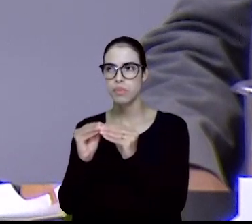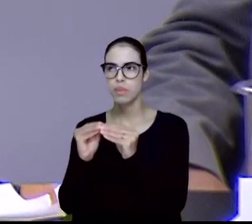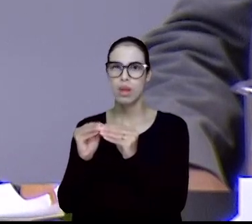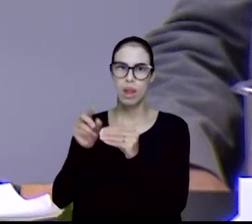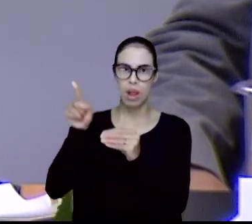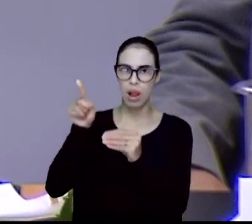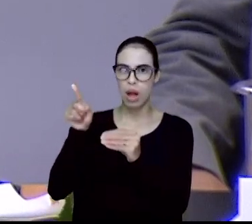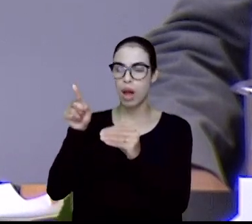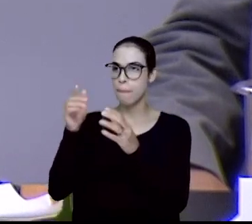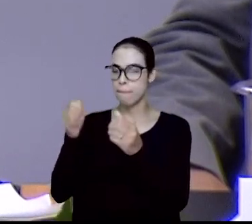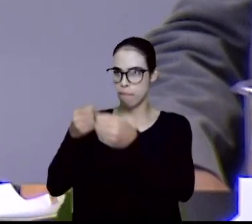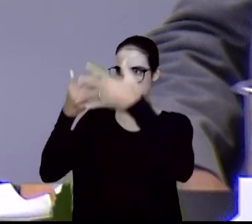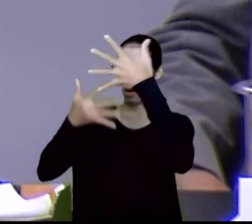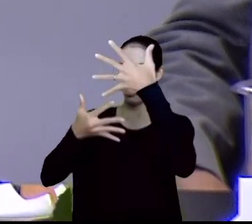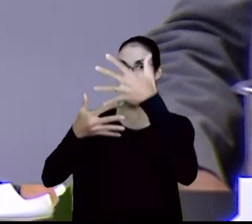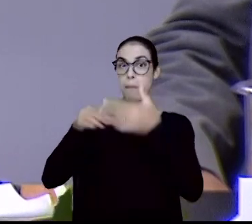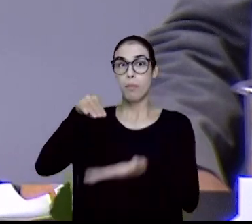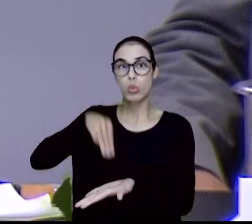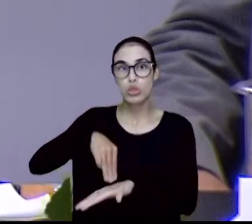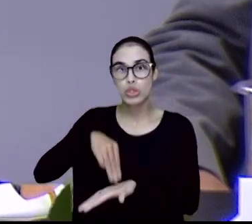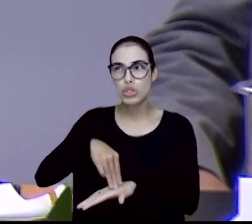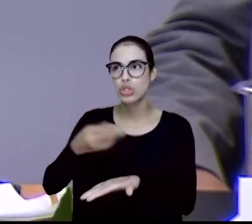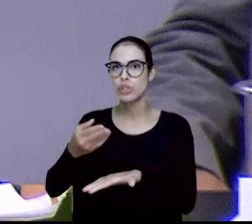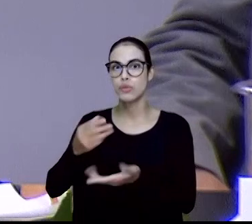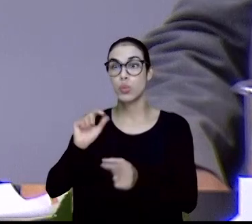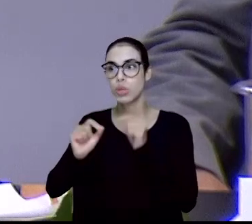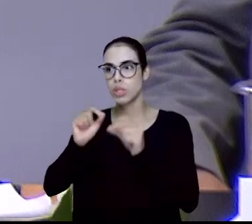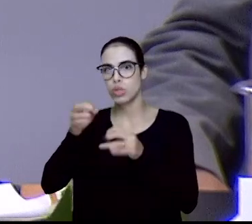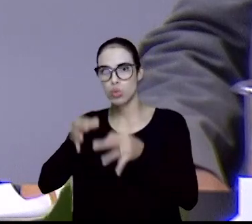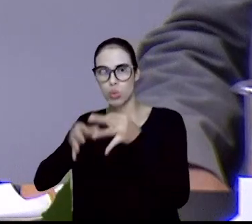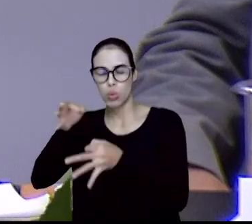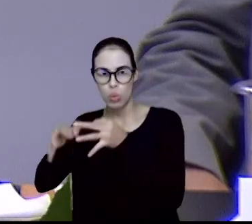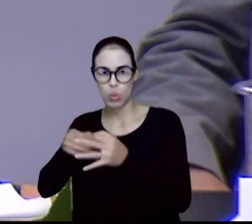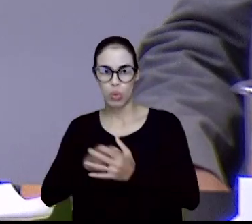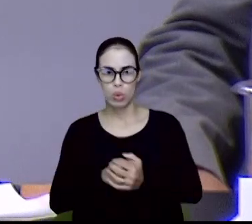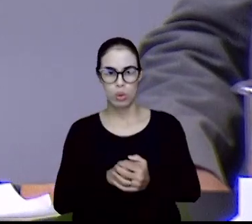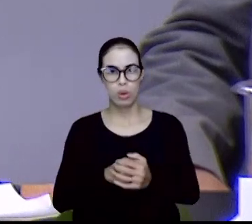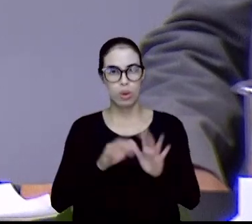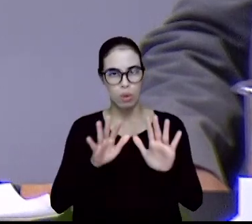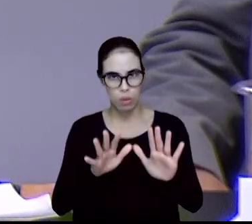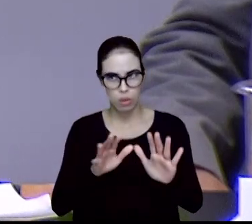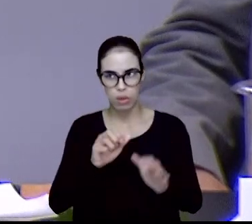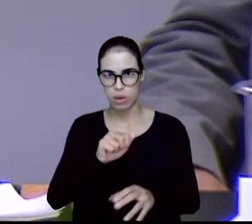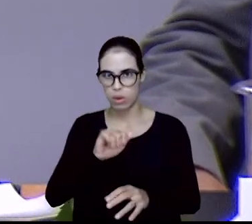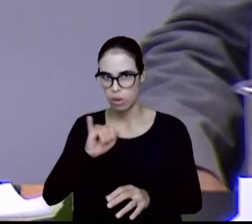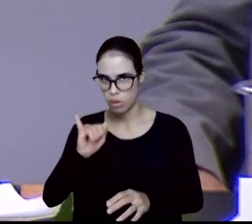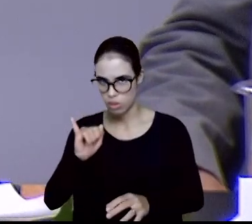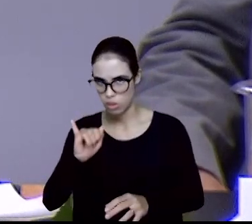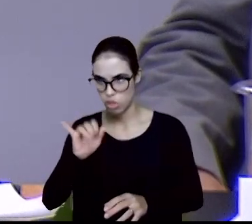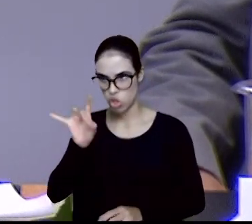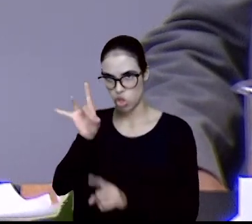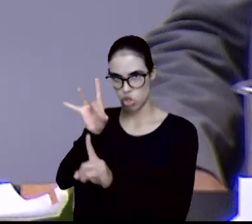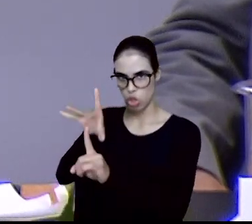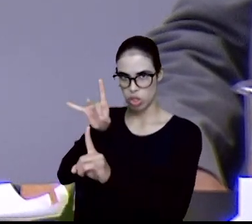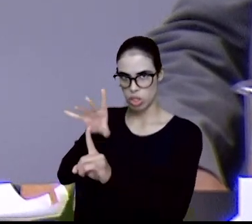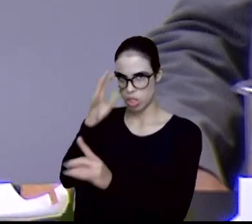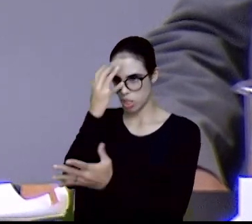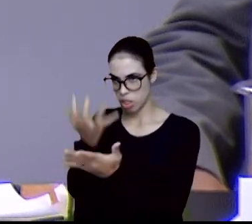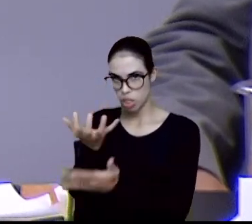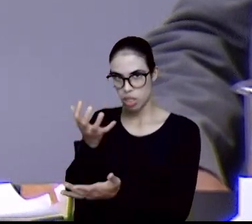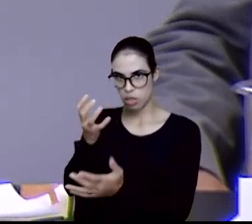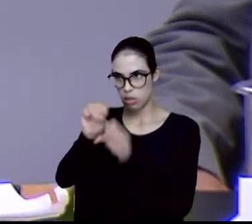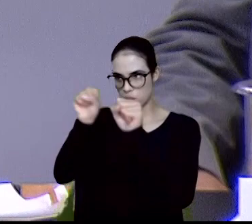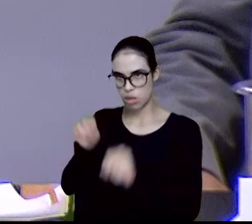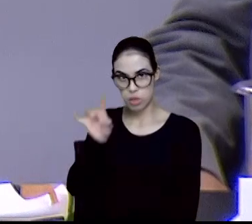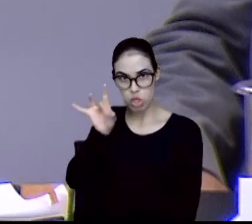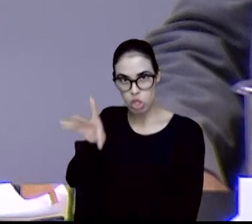razões de recurso. Nada de inteligência artificial, queria repetir, dispensa supervisão humana. Porém,